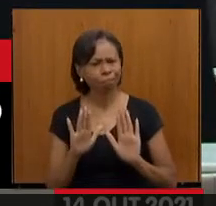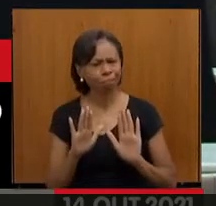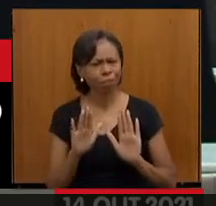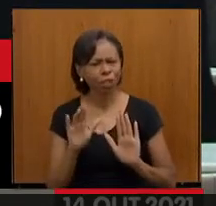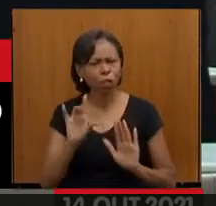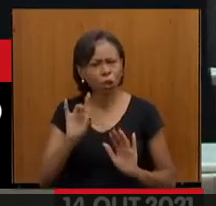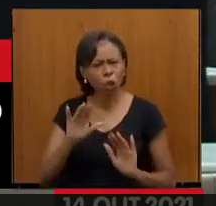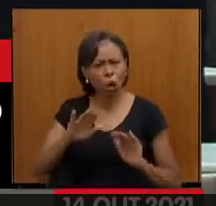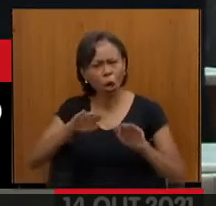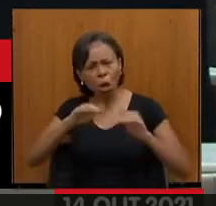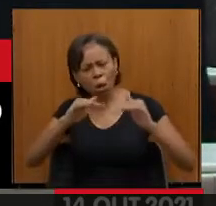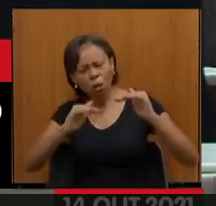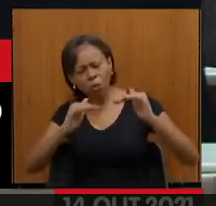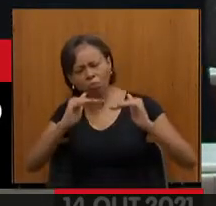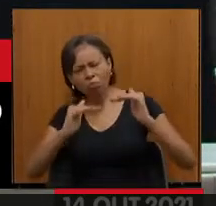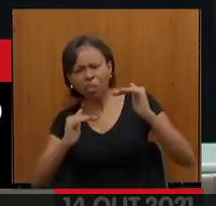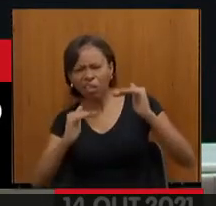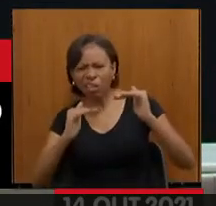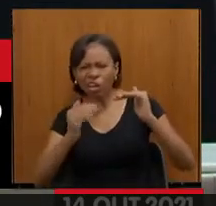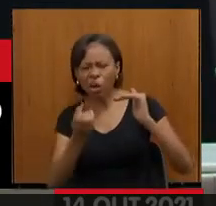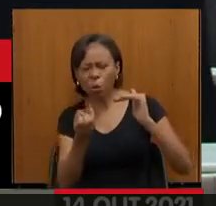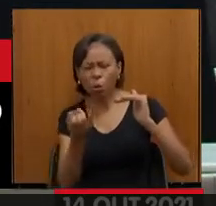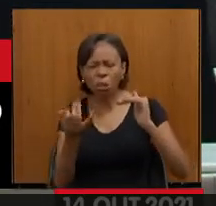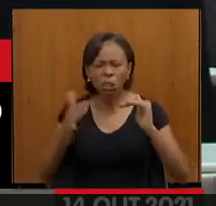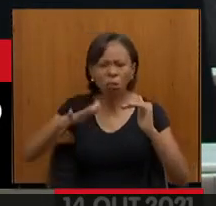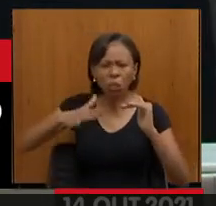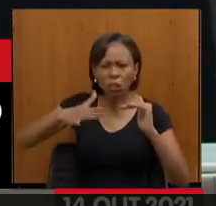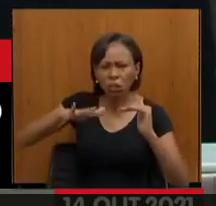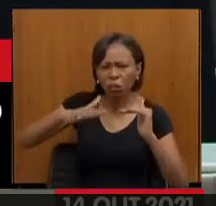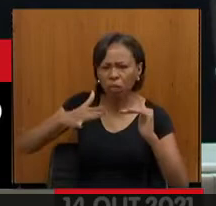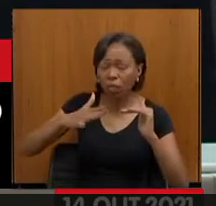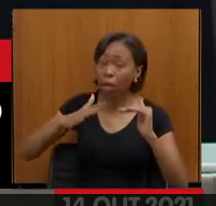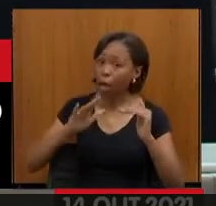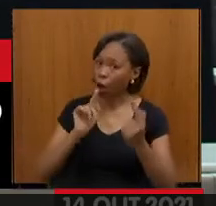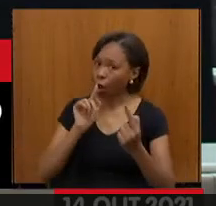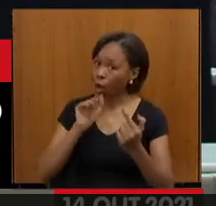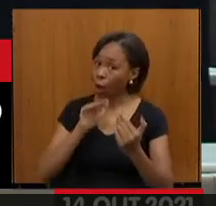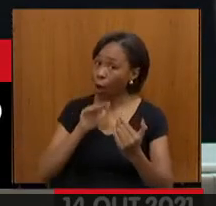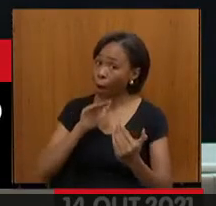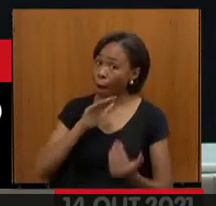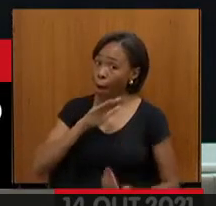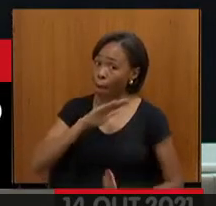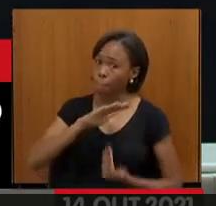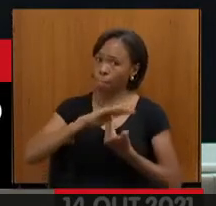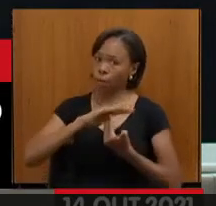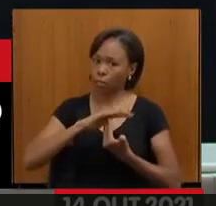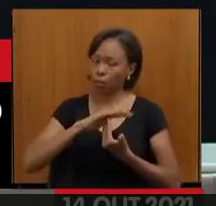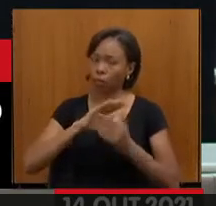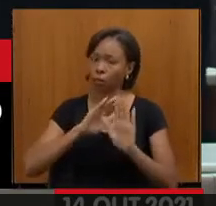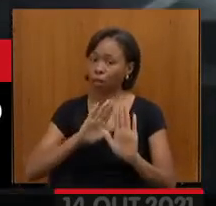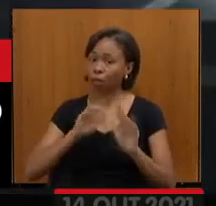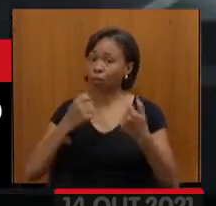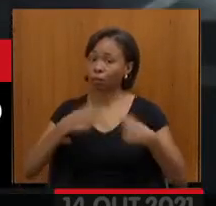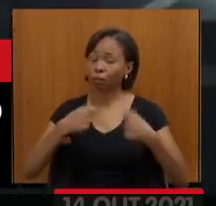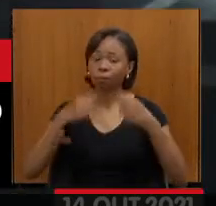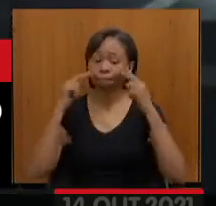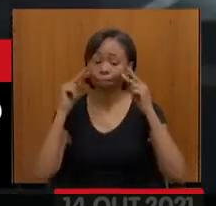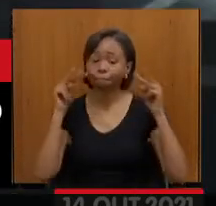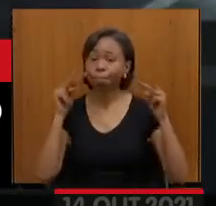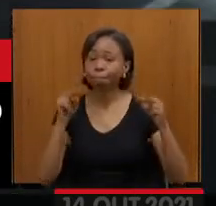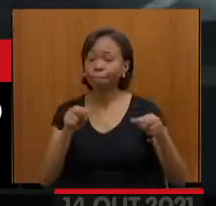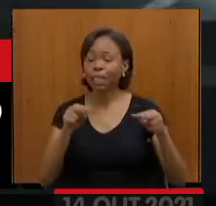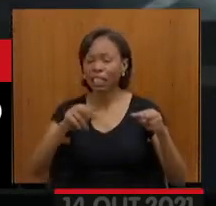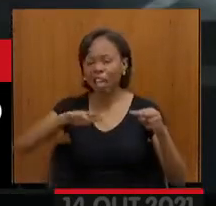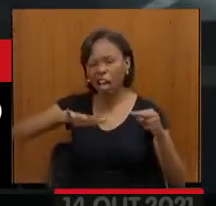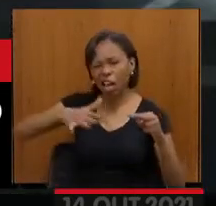média. A média é a meta, mas que a gente precisa olhar que essa média, ela, na verdade,